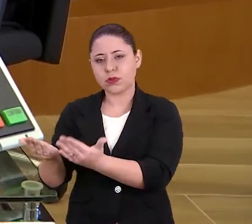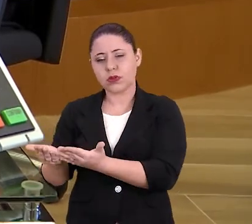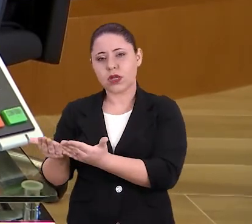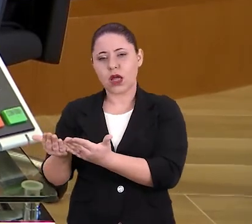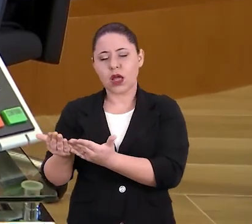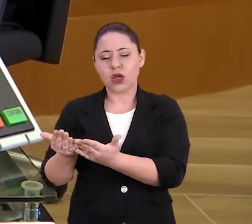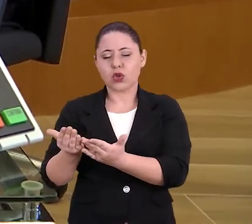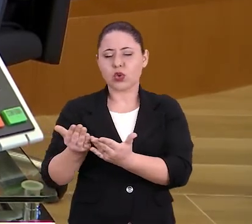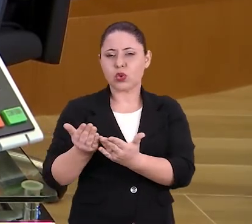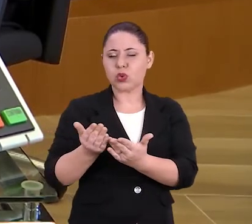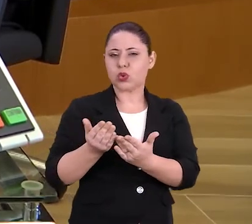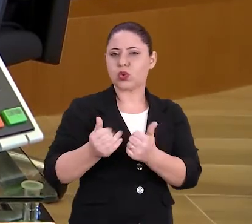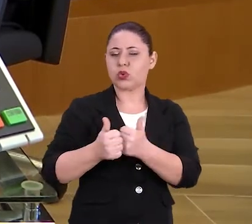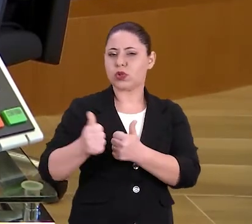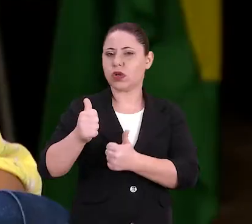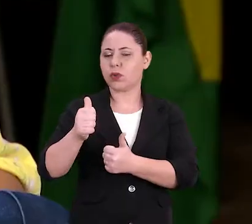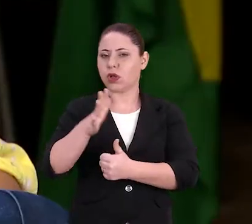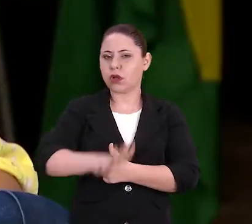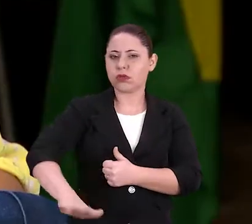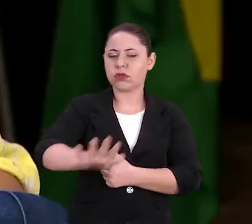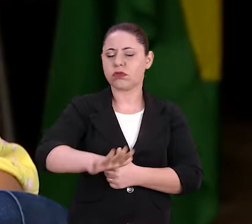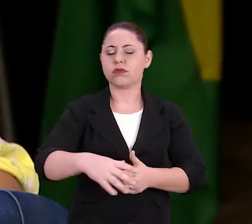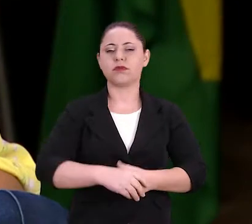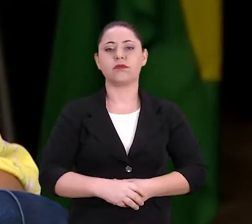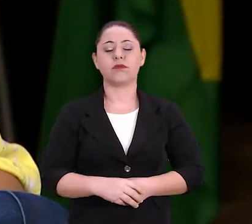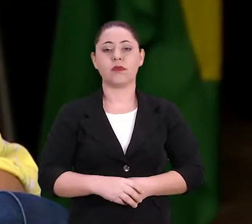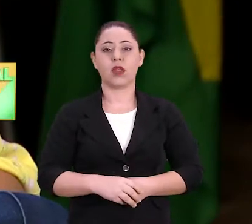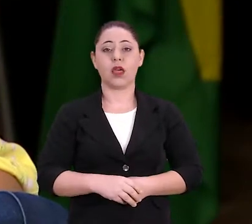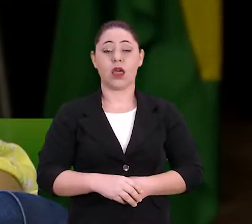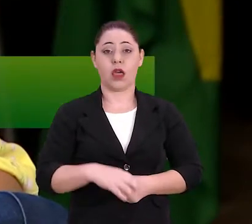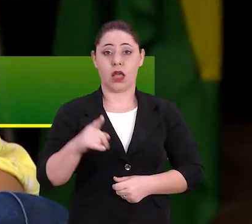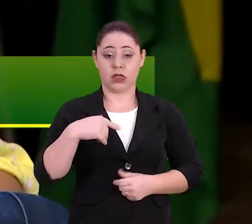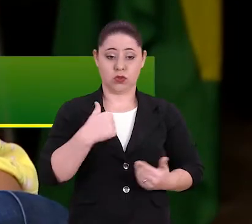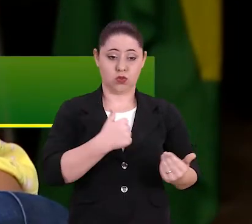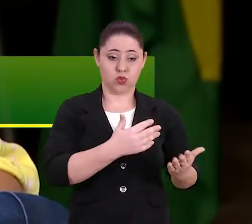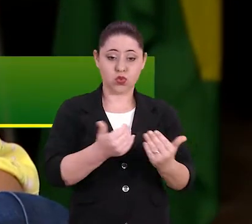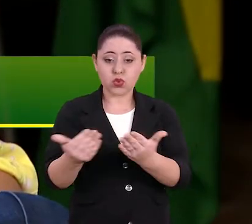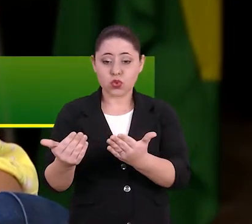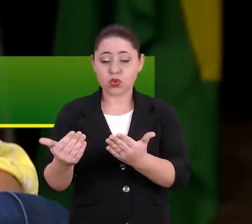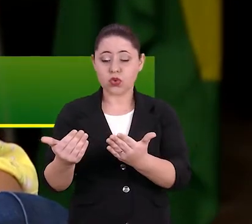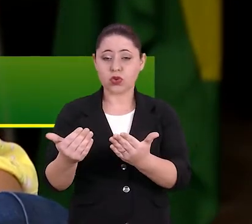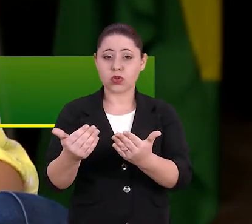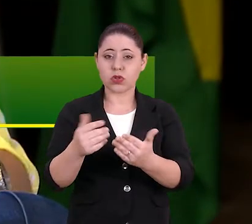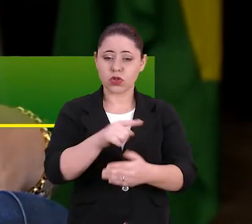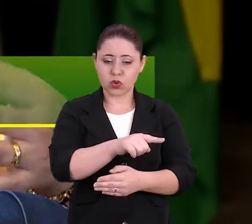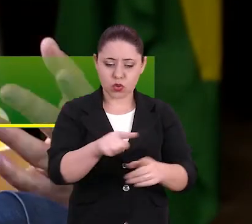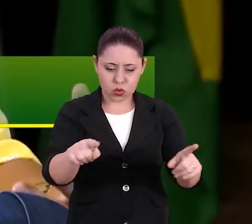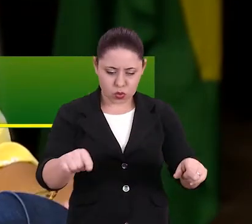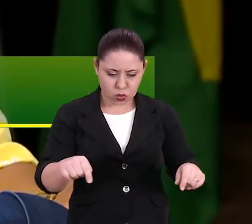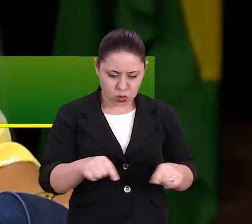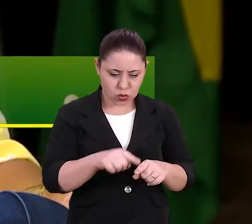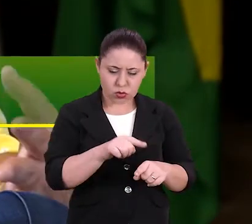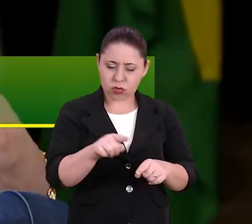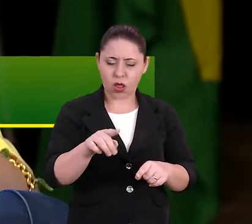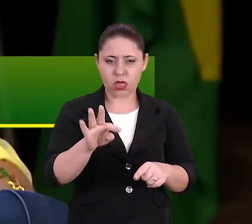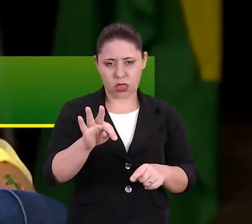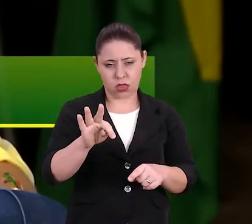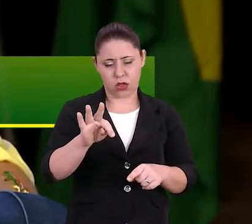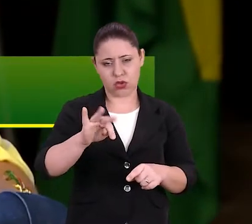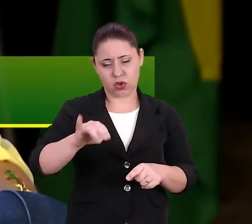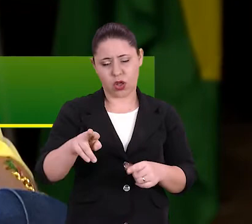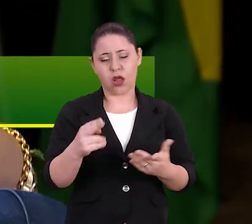das urnas nos tribunais regionais? A logística de distribuição de urnas, ela muda de tribunal para